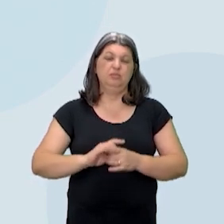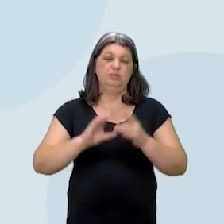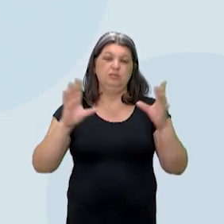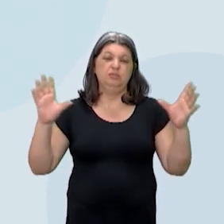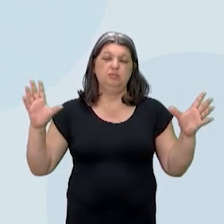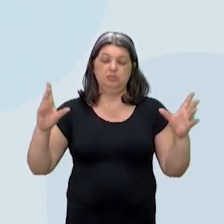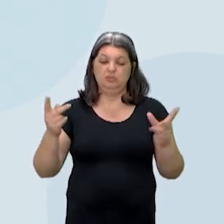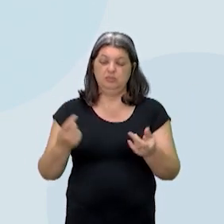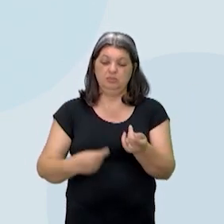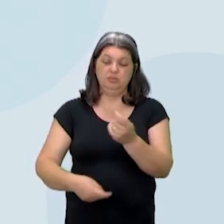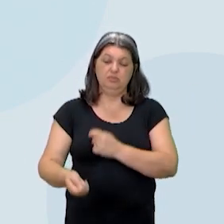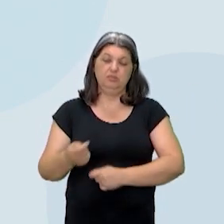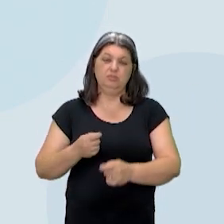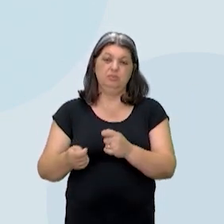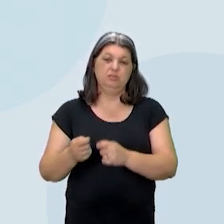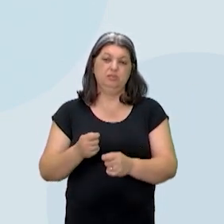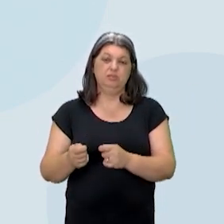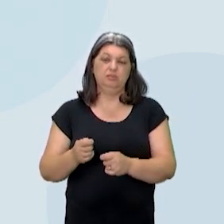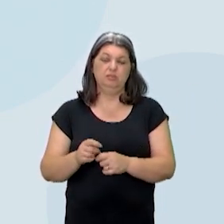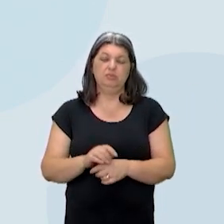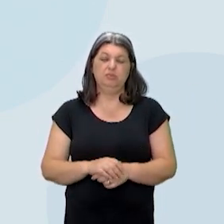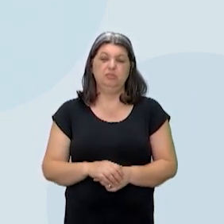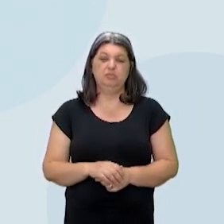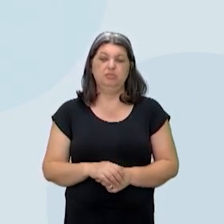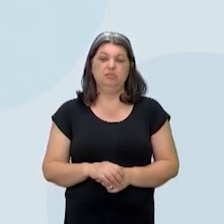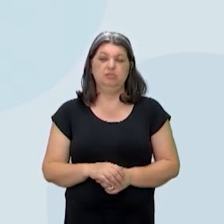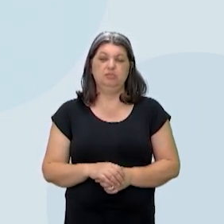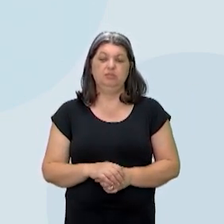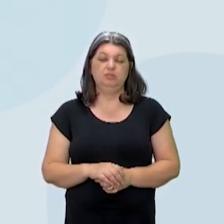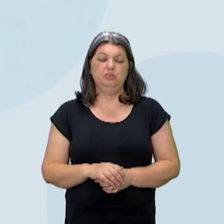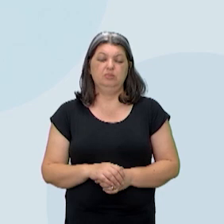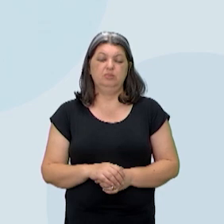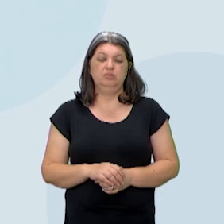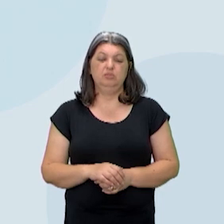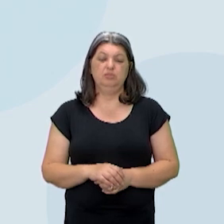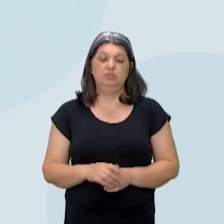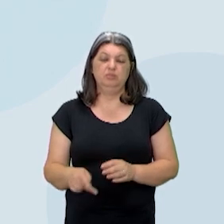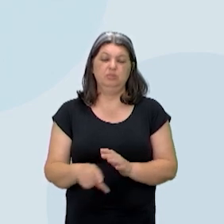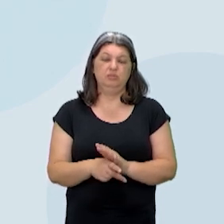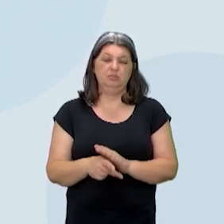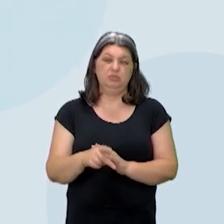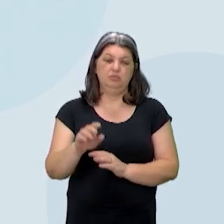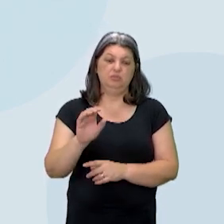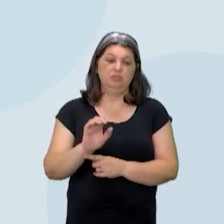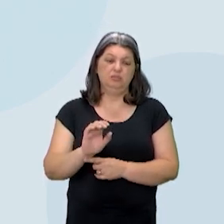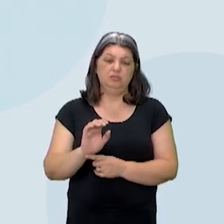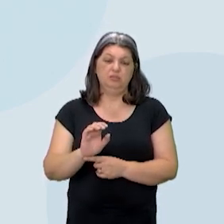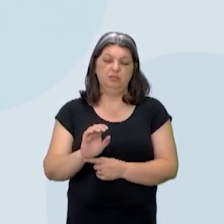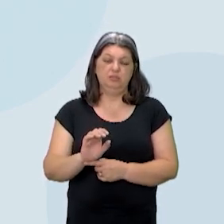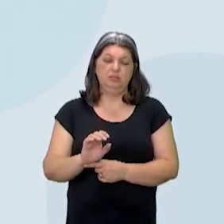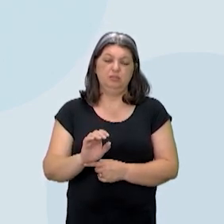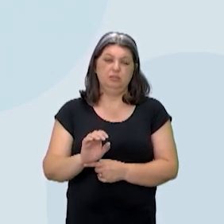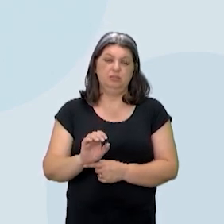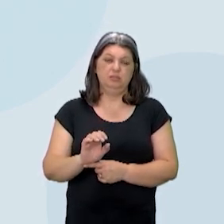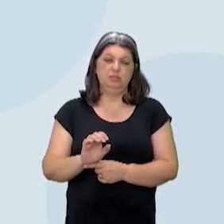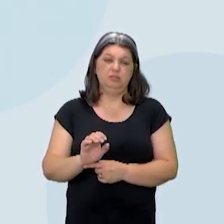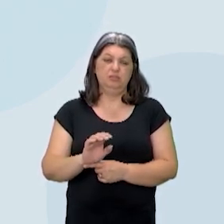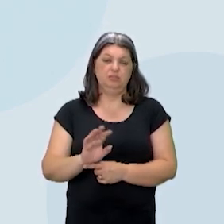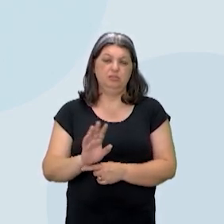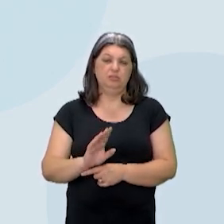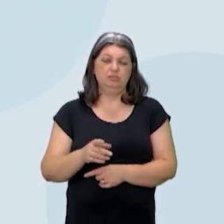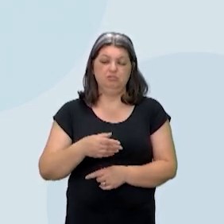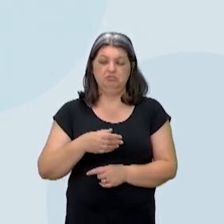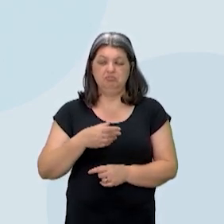liberalismo econômico. Nessa política econômica, o Estado, ele não interfere